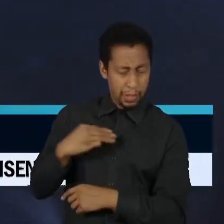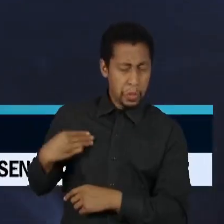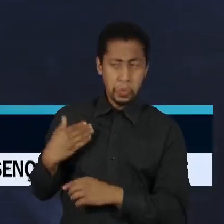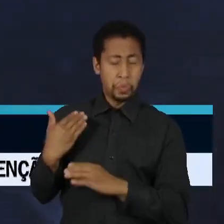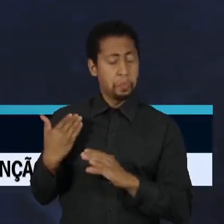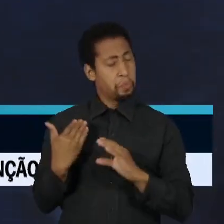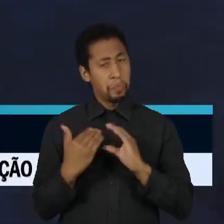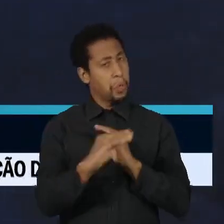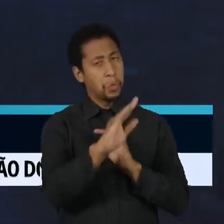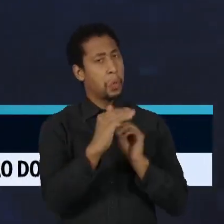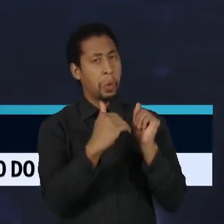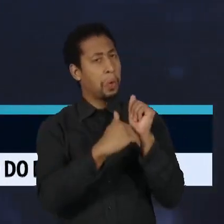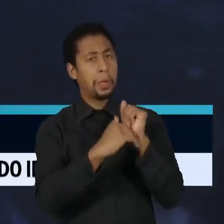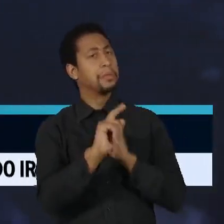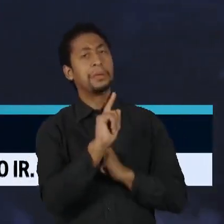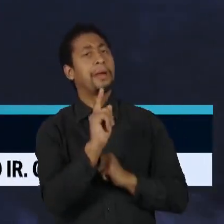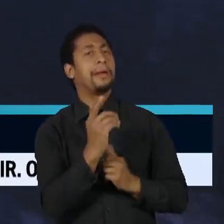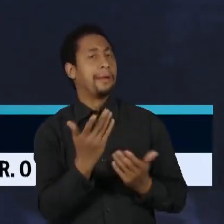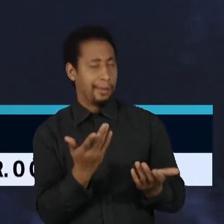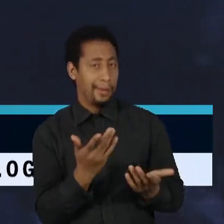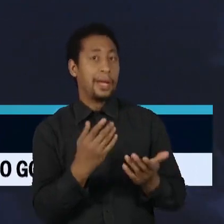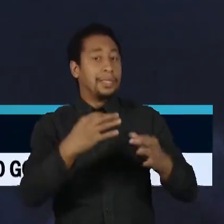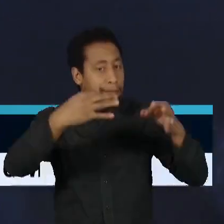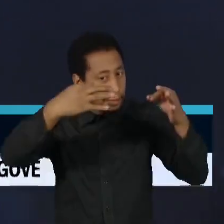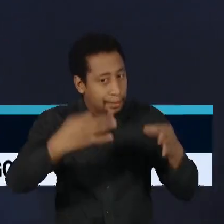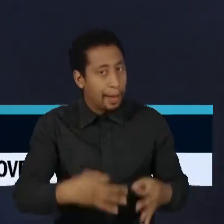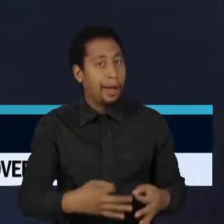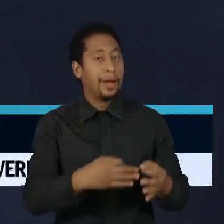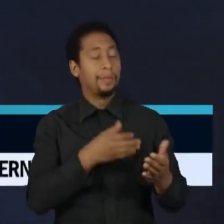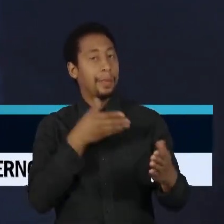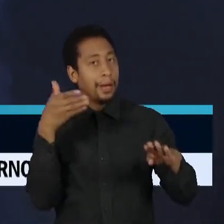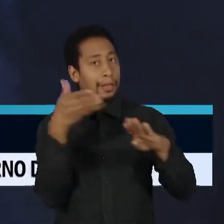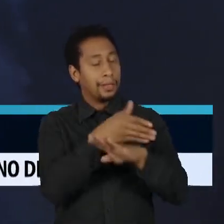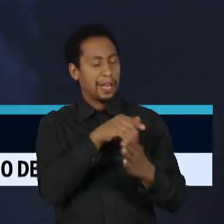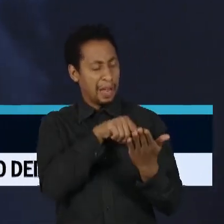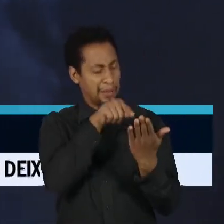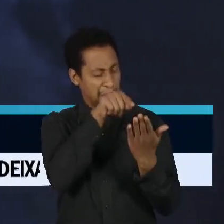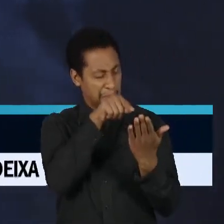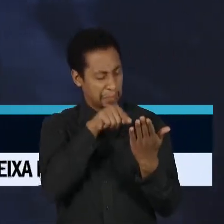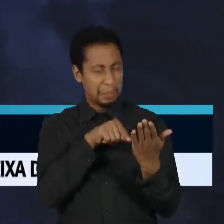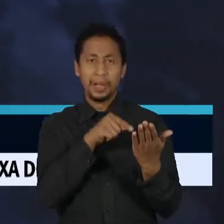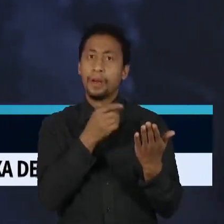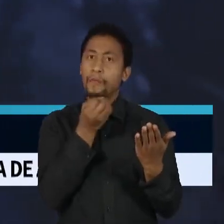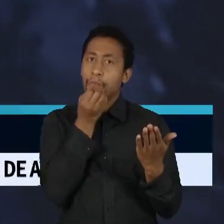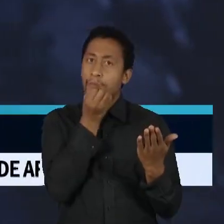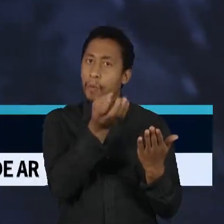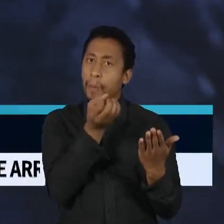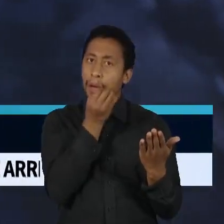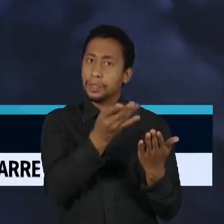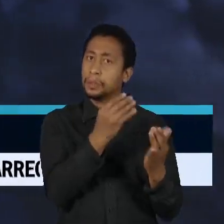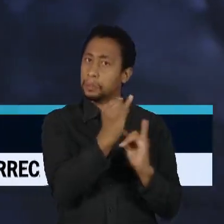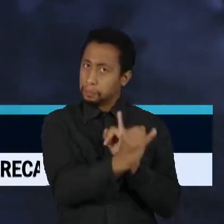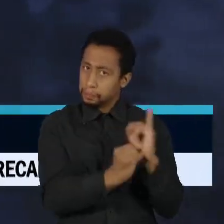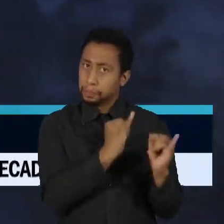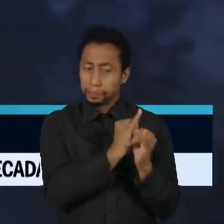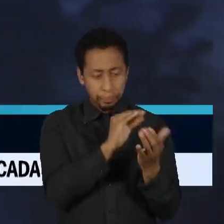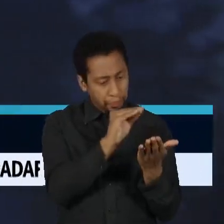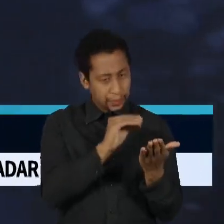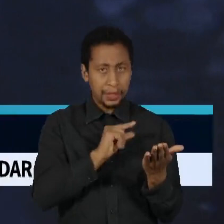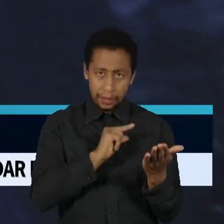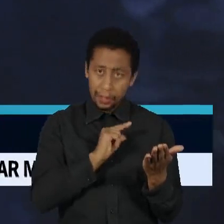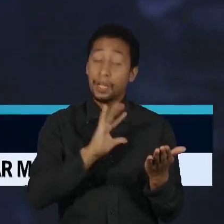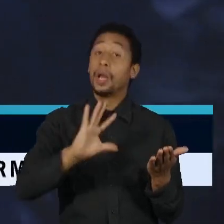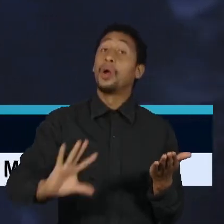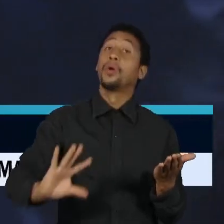enviou a polícia federal as senhas corretas que dariam acesso a uma série de arquivos digitais relacionados ao inquérito